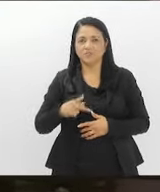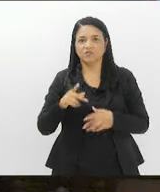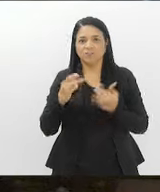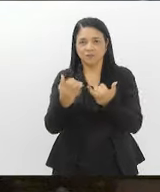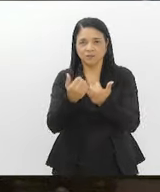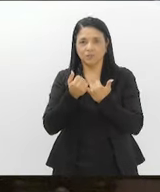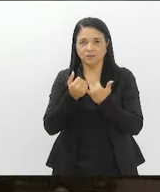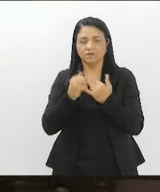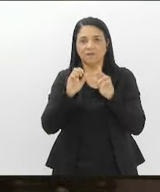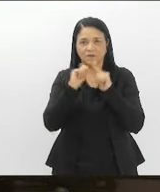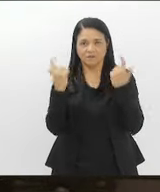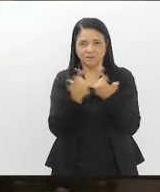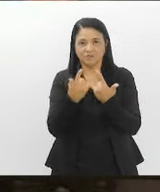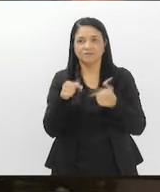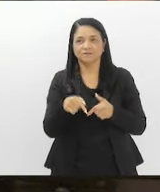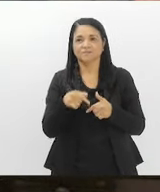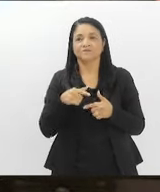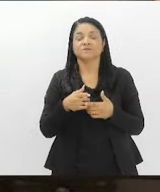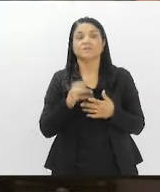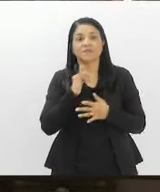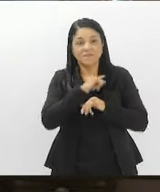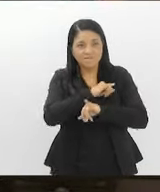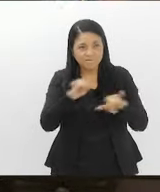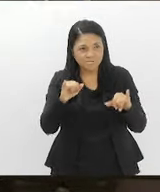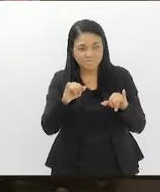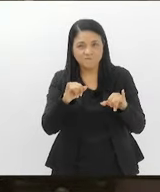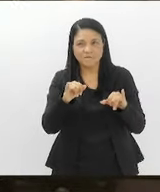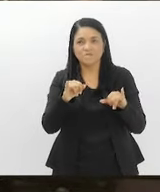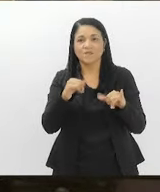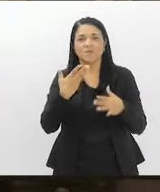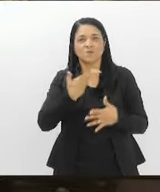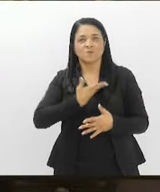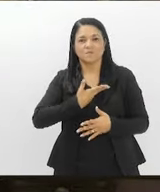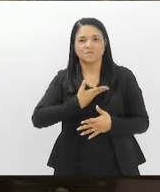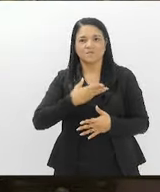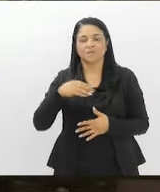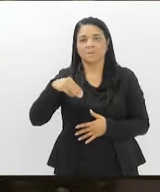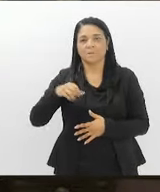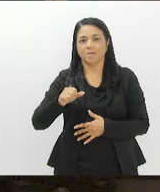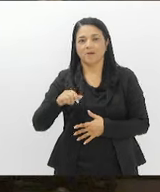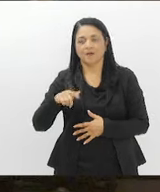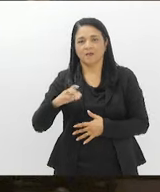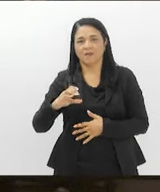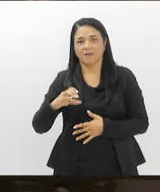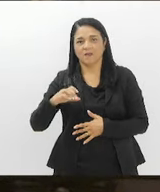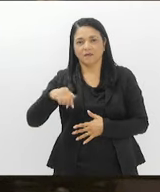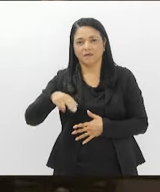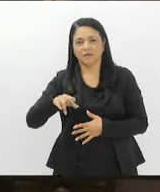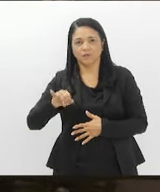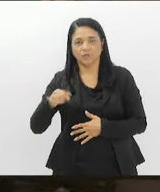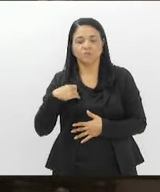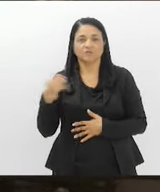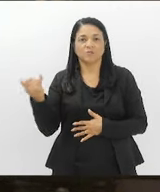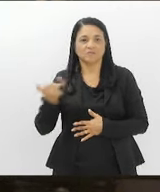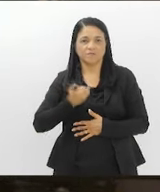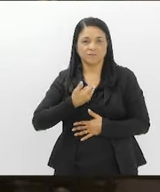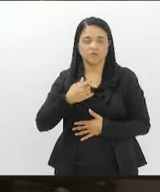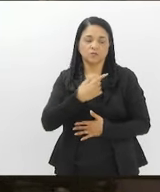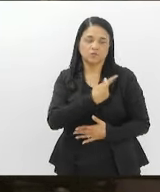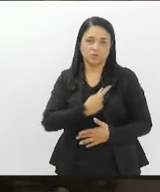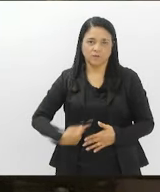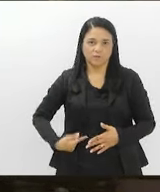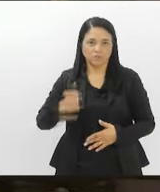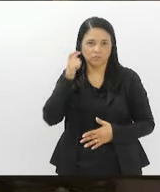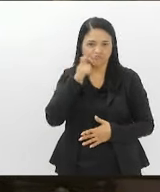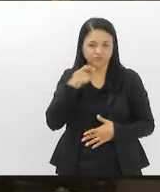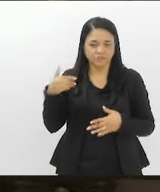Já devidamente informado, companheiro Magna Vitor, que o governador já está em deslocamento e dentro de 5 minutos